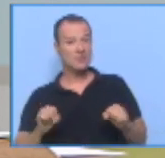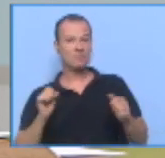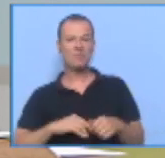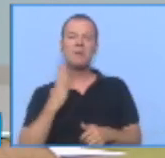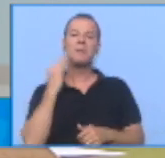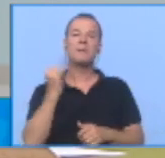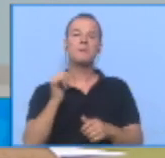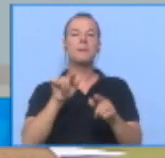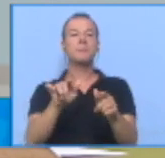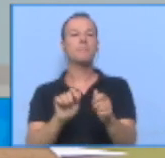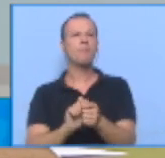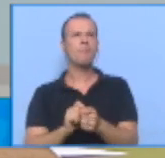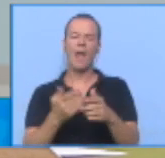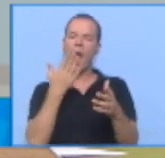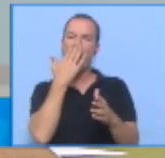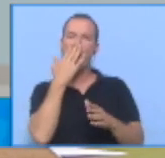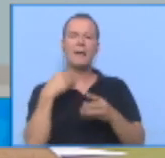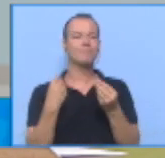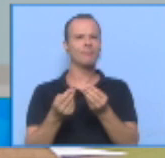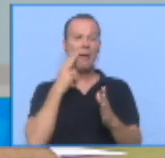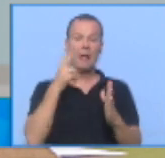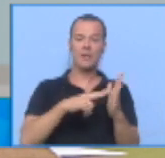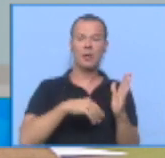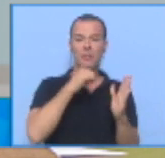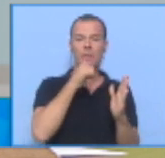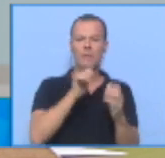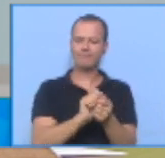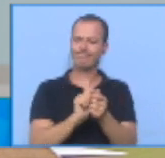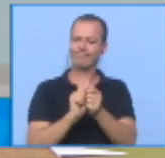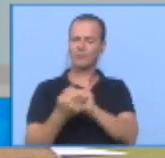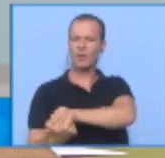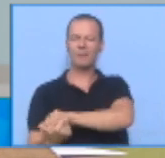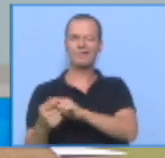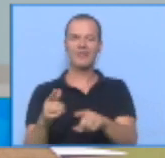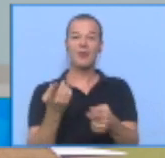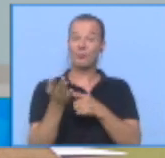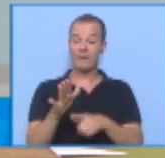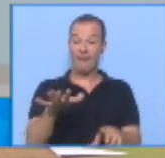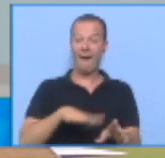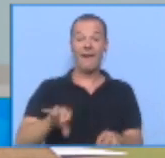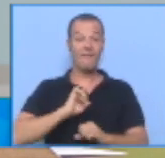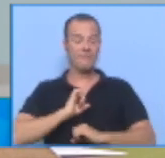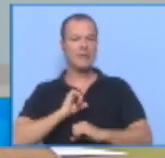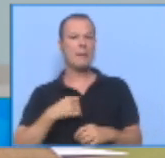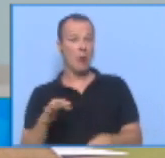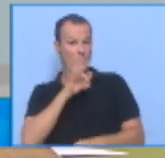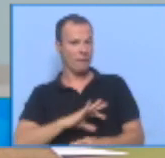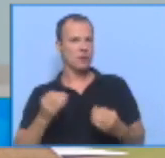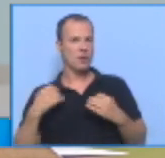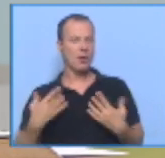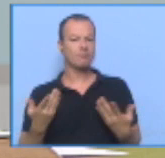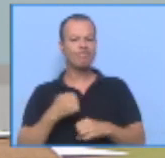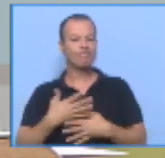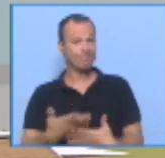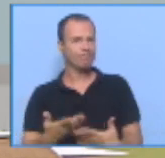bocadinho o registro habitual de leituras, enfim, na minha área profissional, embora é profissional, mas é